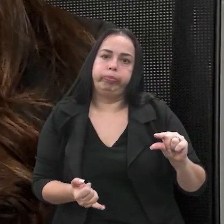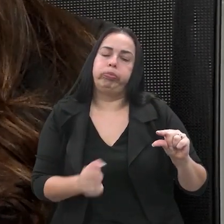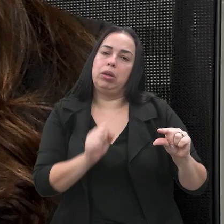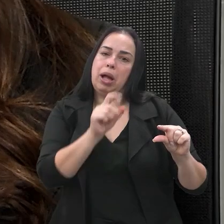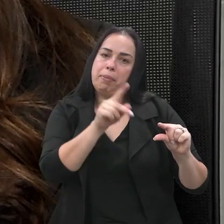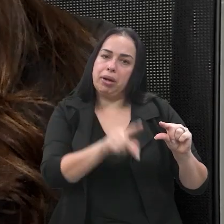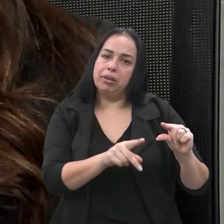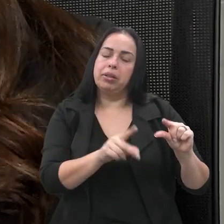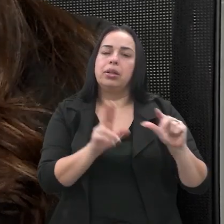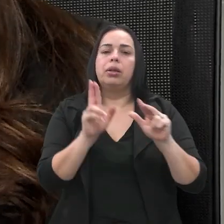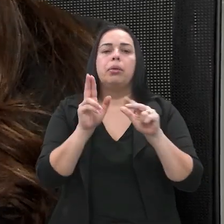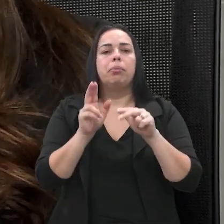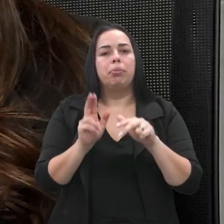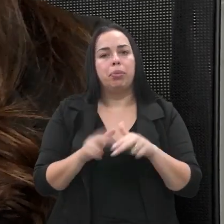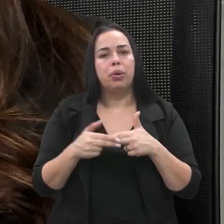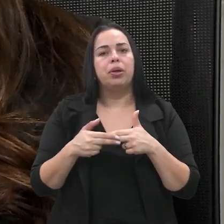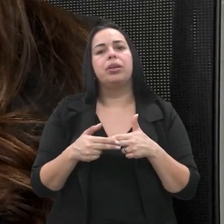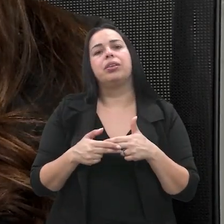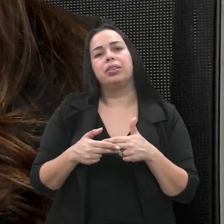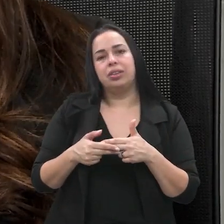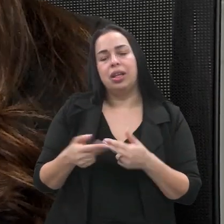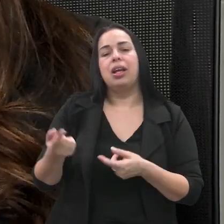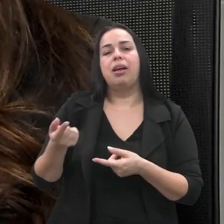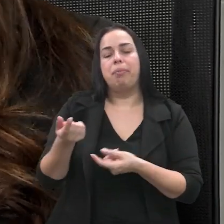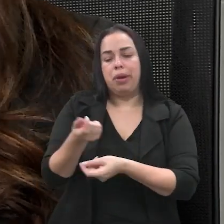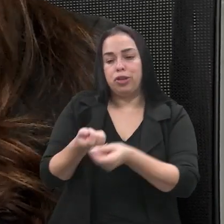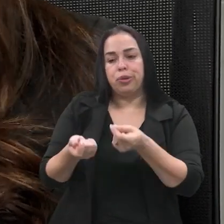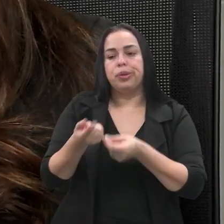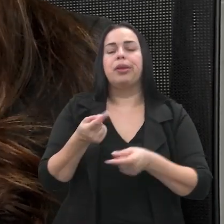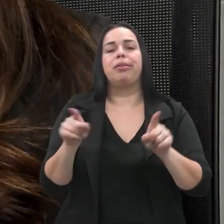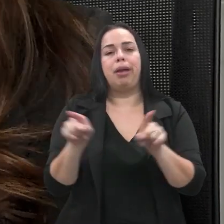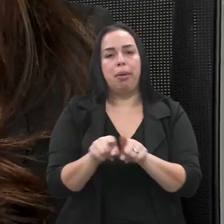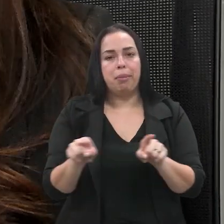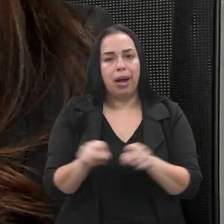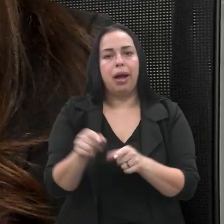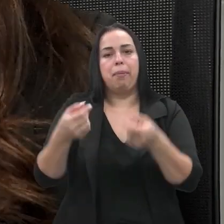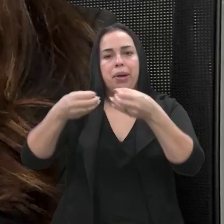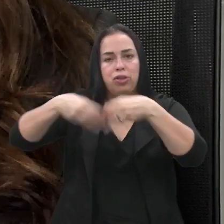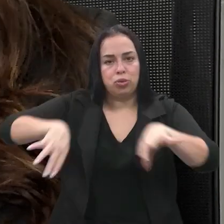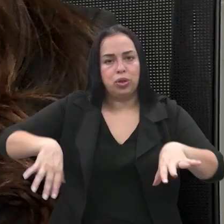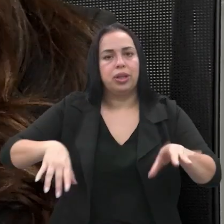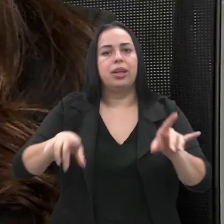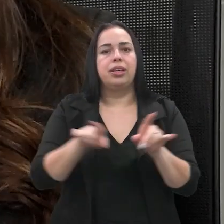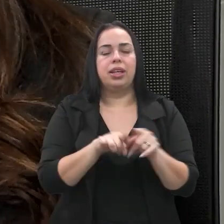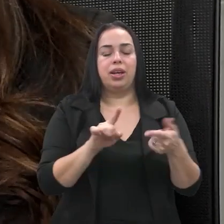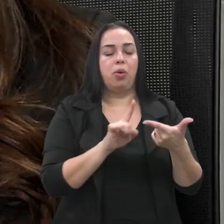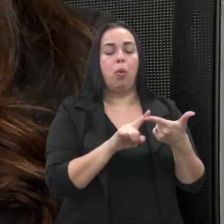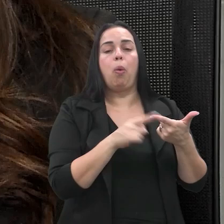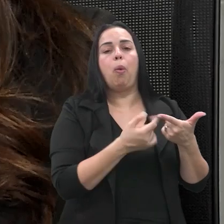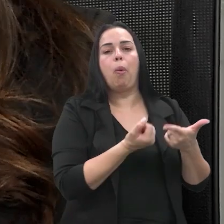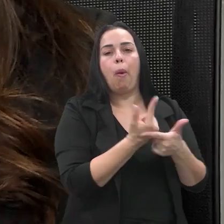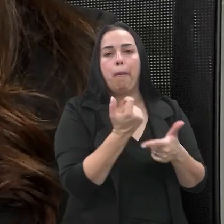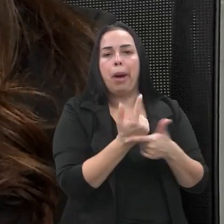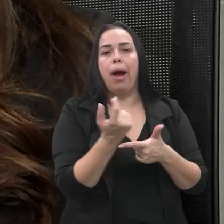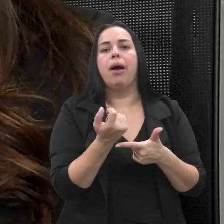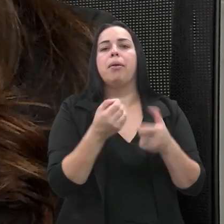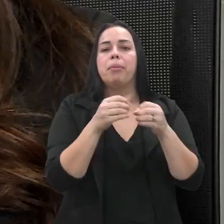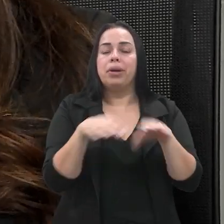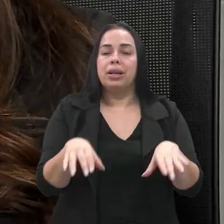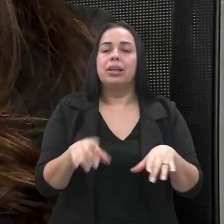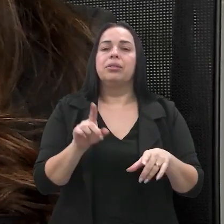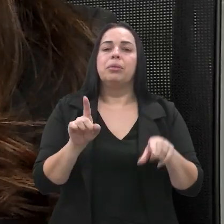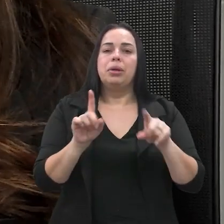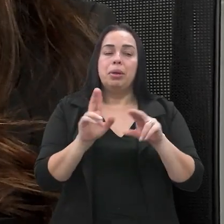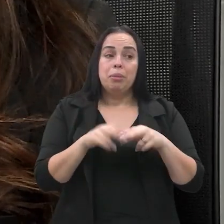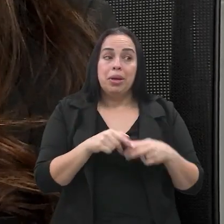da aposentadoria diminuindo. Então, isso vai afeta diretamente a economia e o seu poder de compra. E aí, por conta